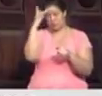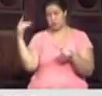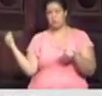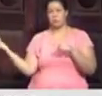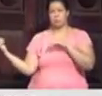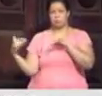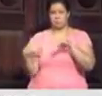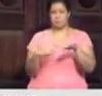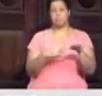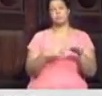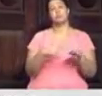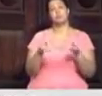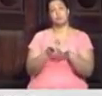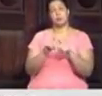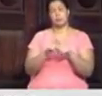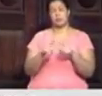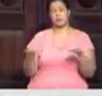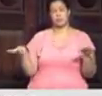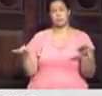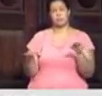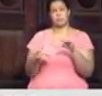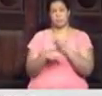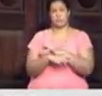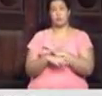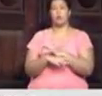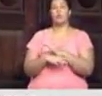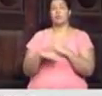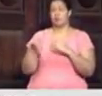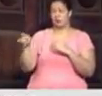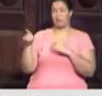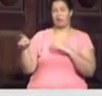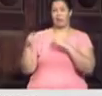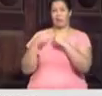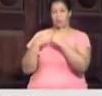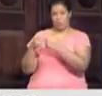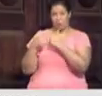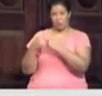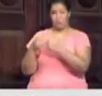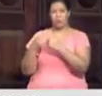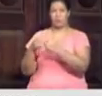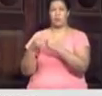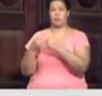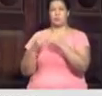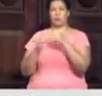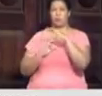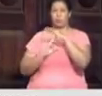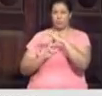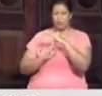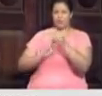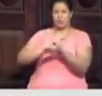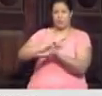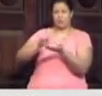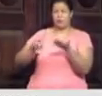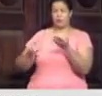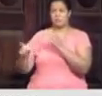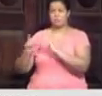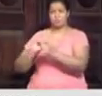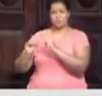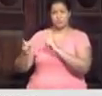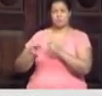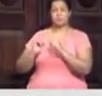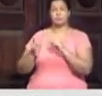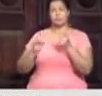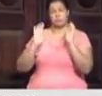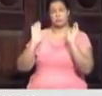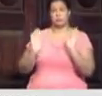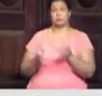uma licitação do sistema de linhas rodoviárias intermunicipais na Procuradoria-Geral do Estado, que poderia render só de outorga